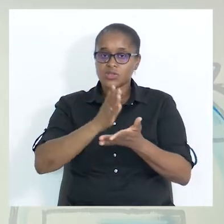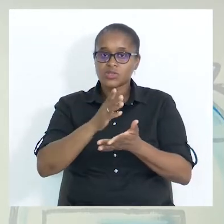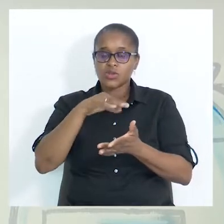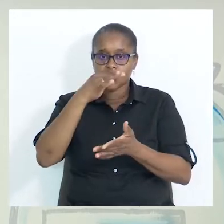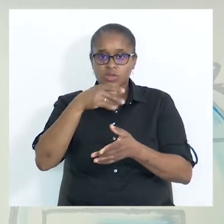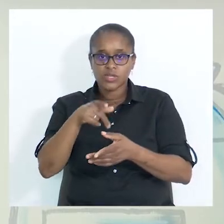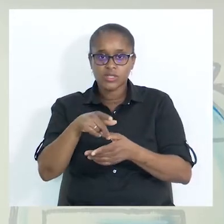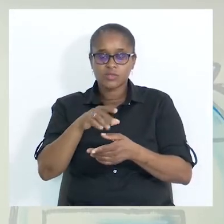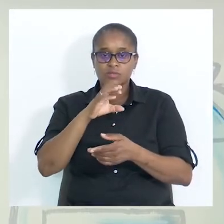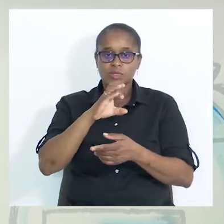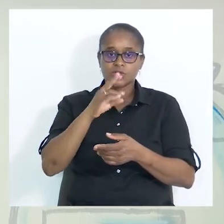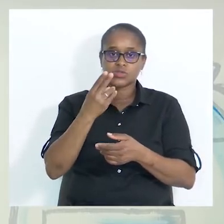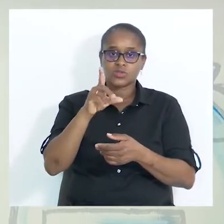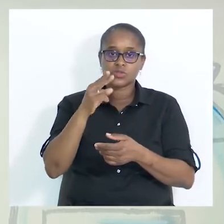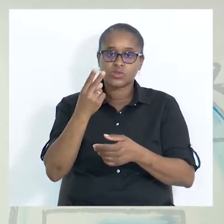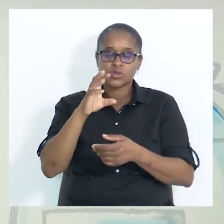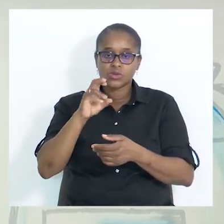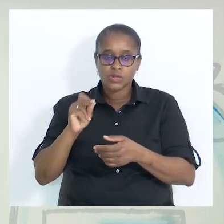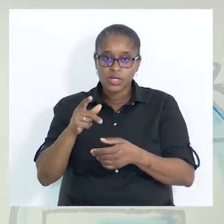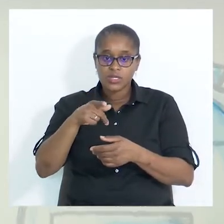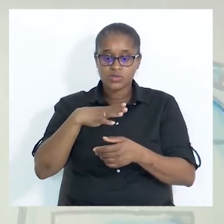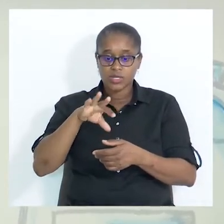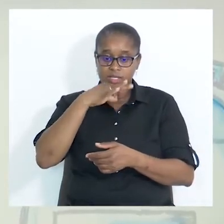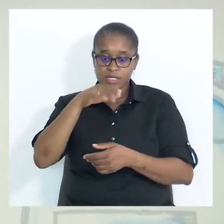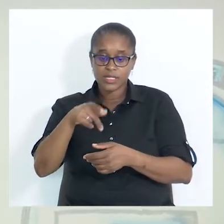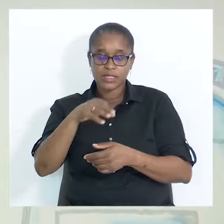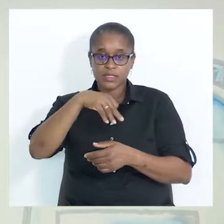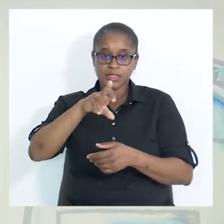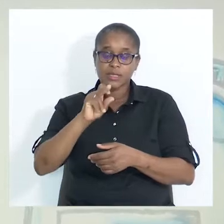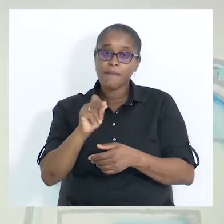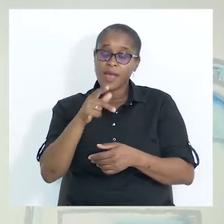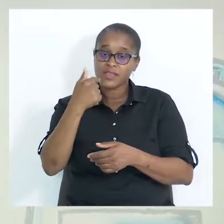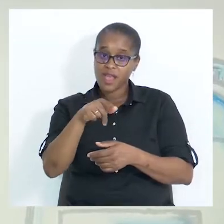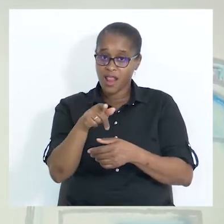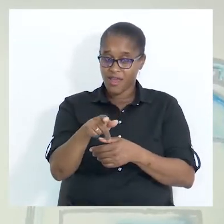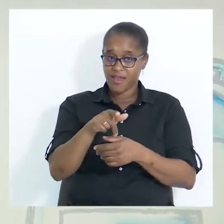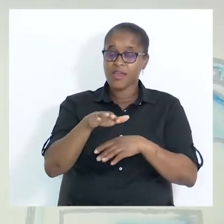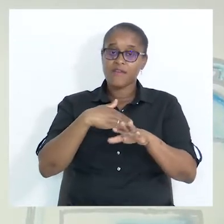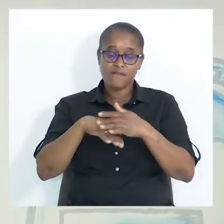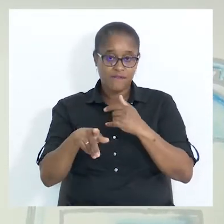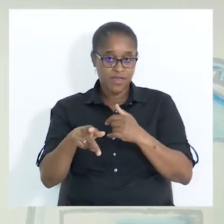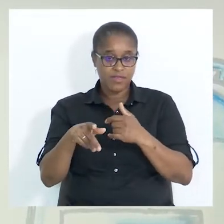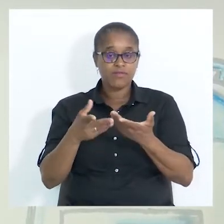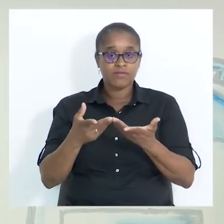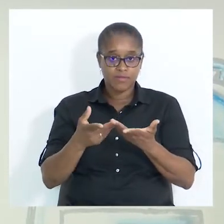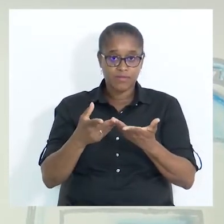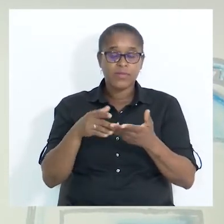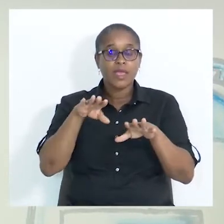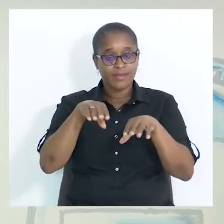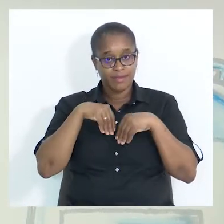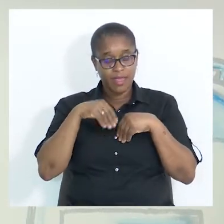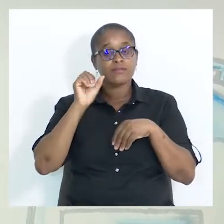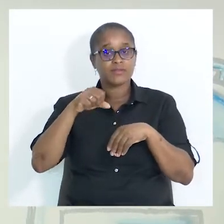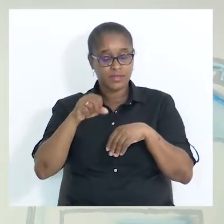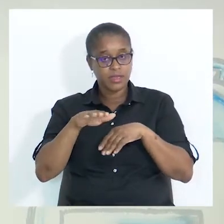contei isso para a chururuca. Isso quer dizer o quê? Que esse pra que está lá é realizável, sim, é